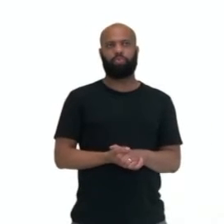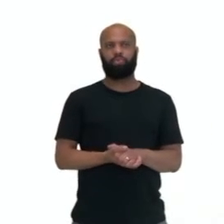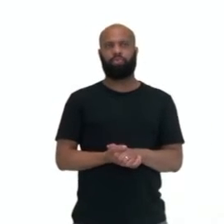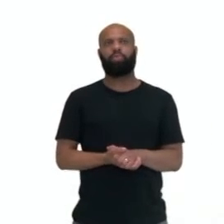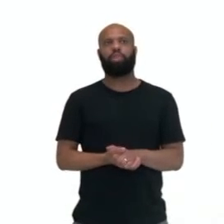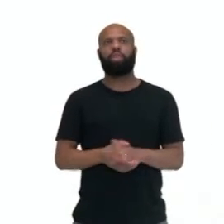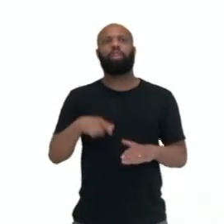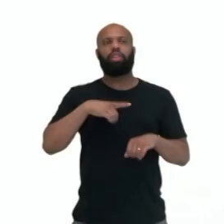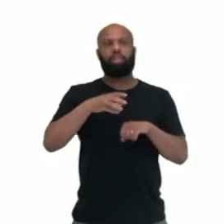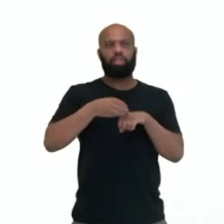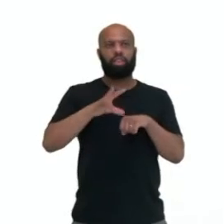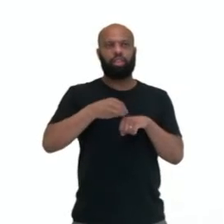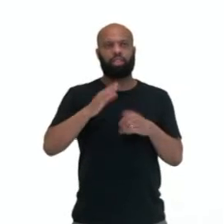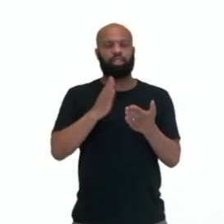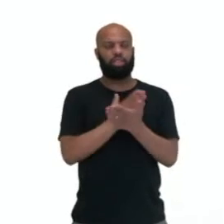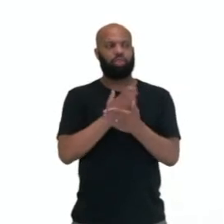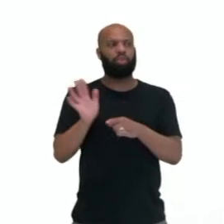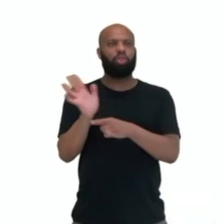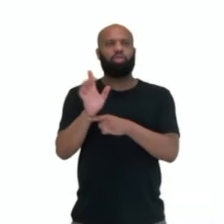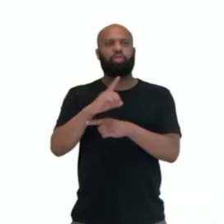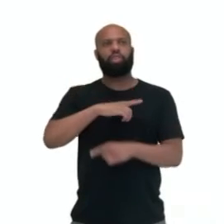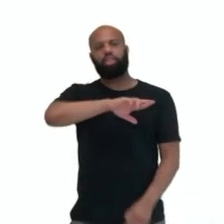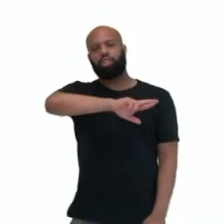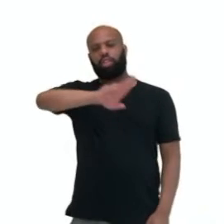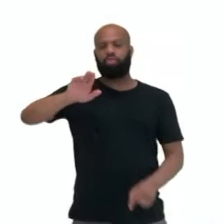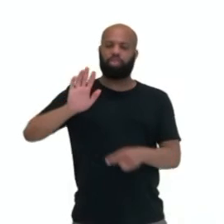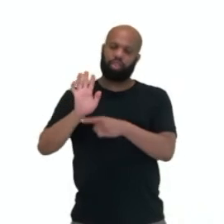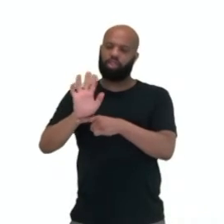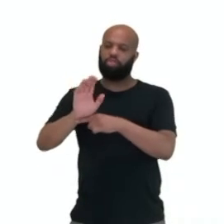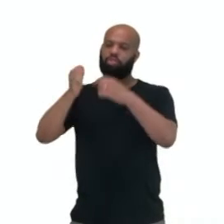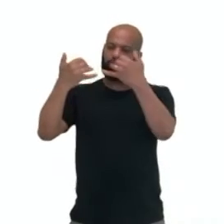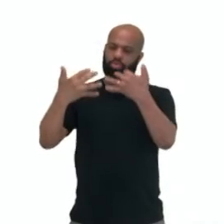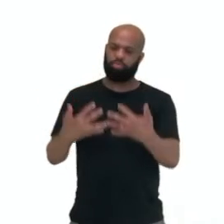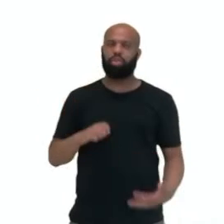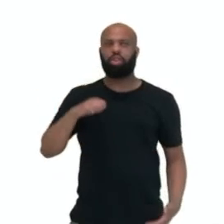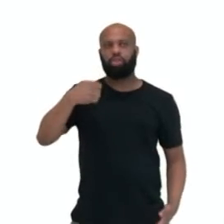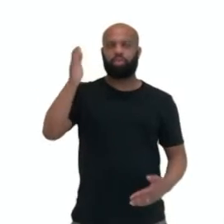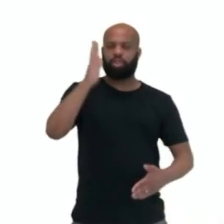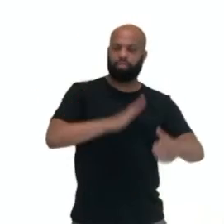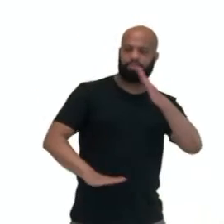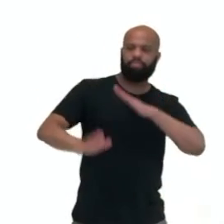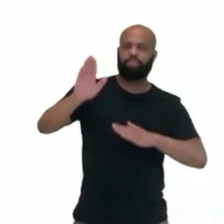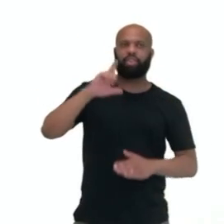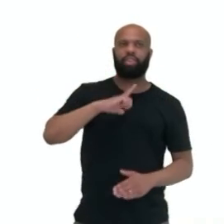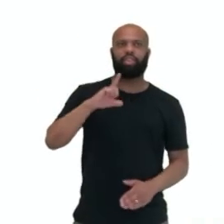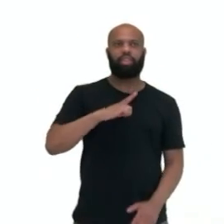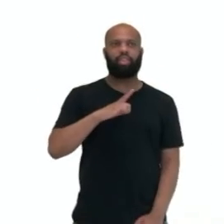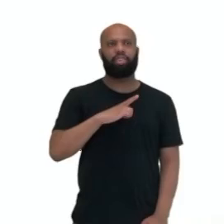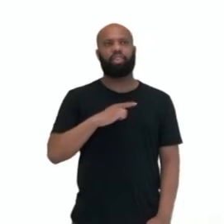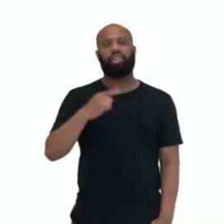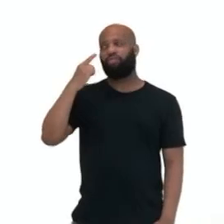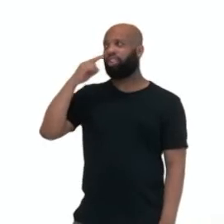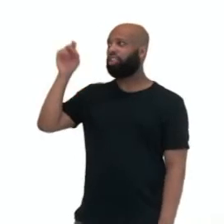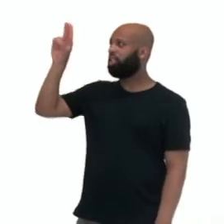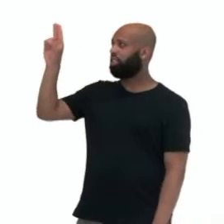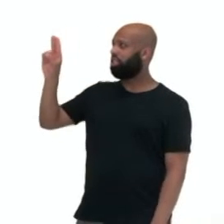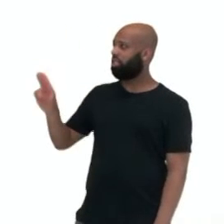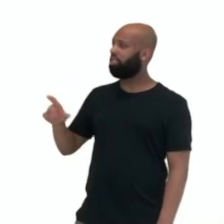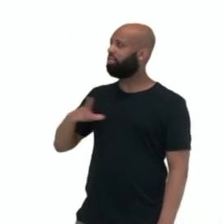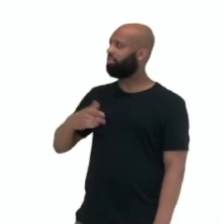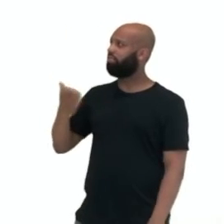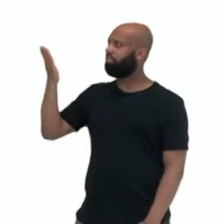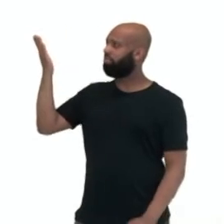algumas dicas de alguns filmes, existem vários filmes que falam do karatê. Então, a gente tem Karate Kid 1, 2,